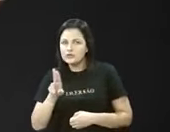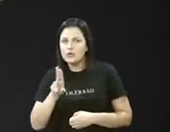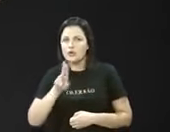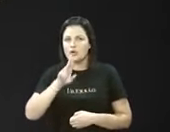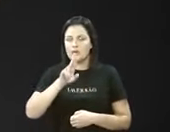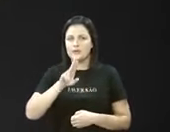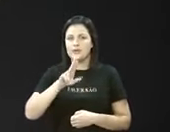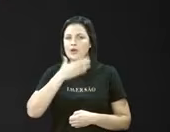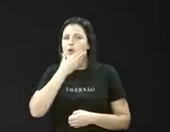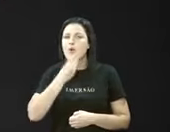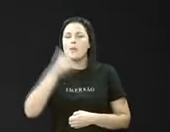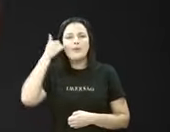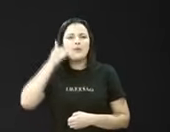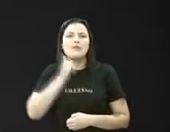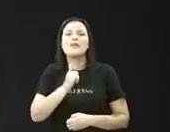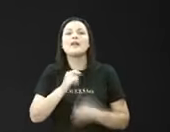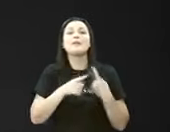falou.